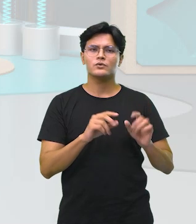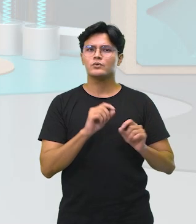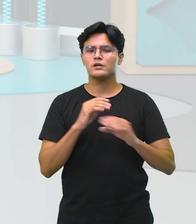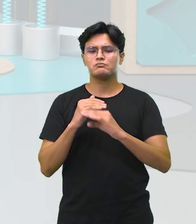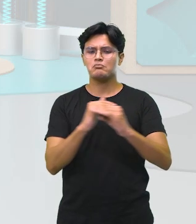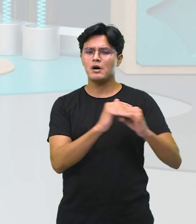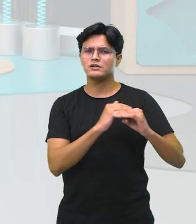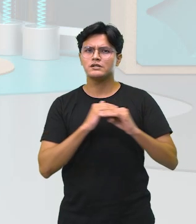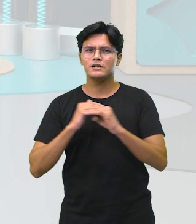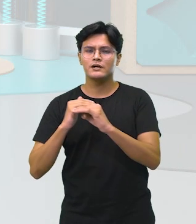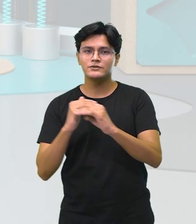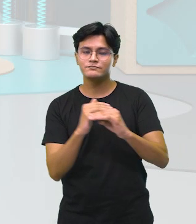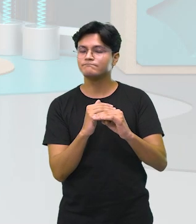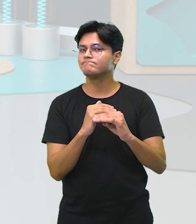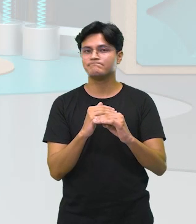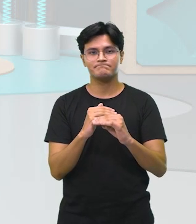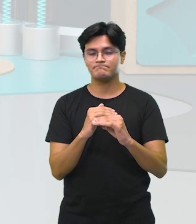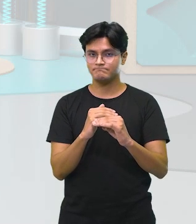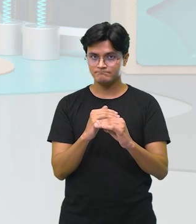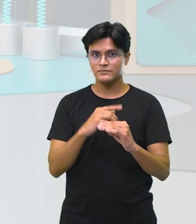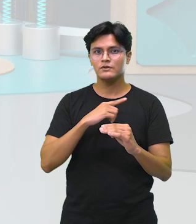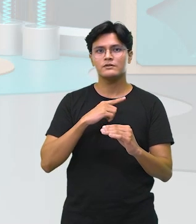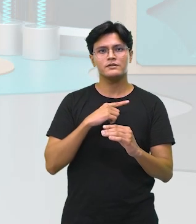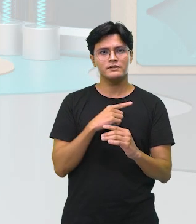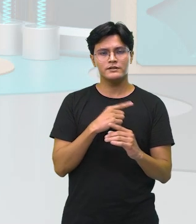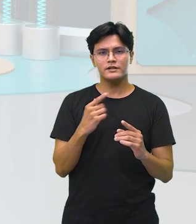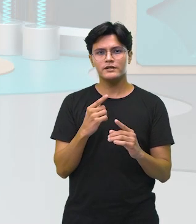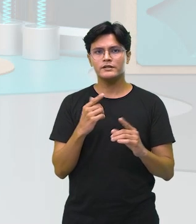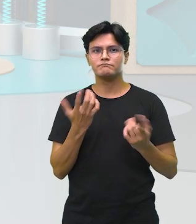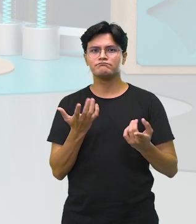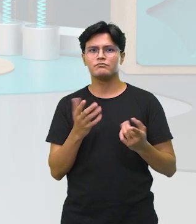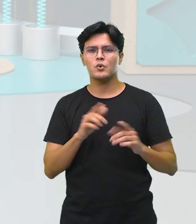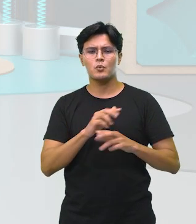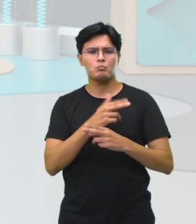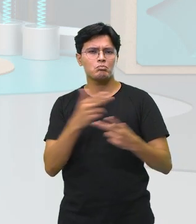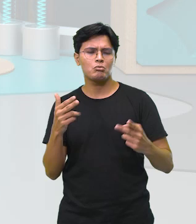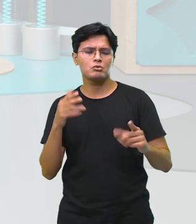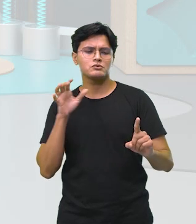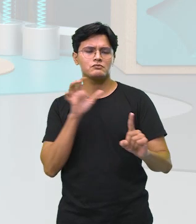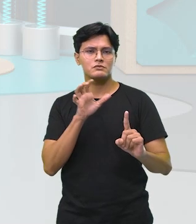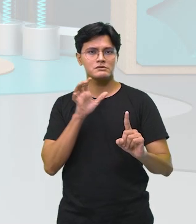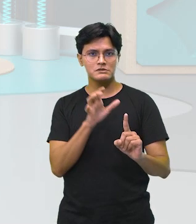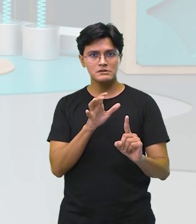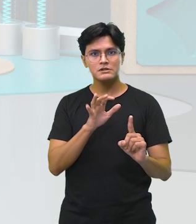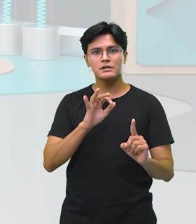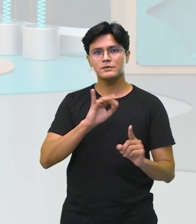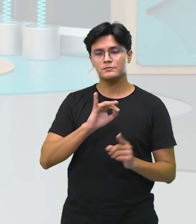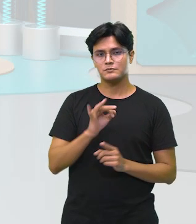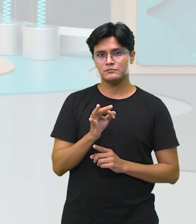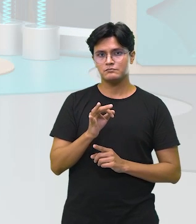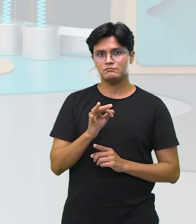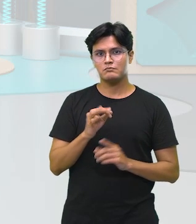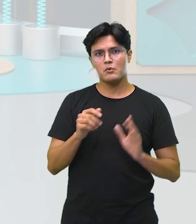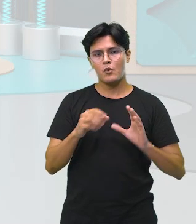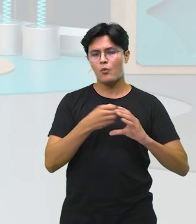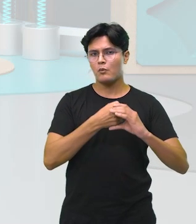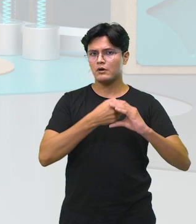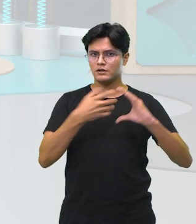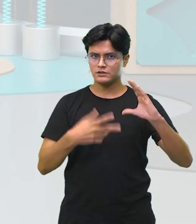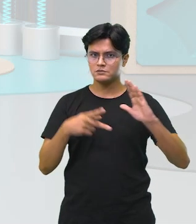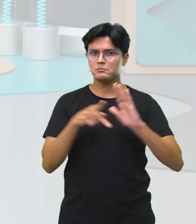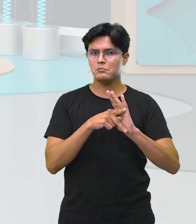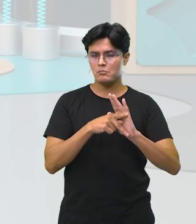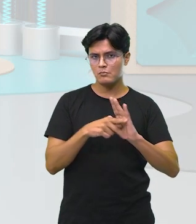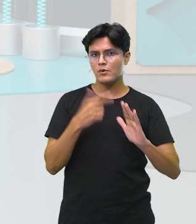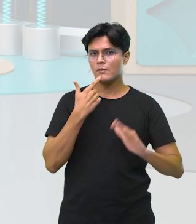também a gente vai ter aí e vários fatores e vários fatores muito particulares da nossa língua